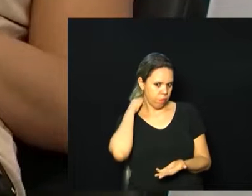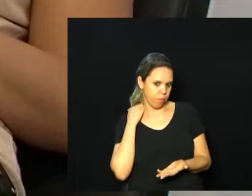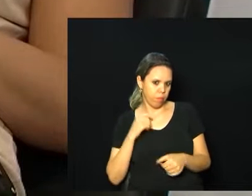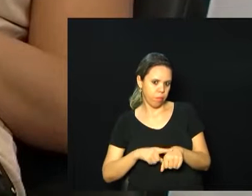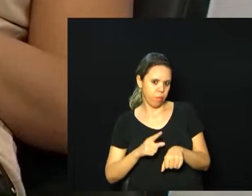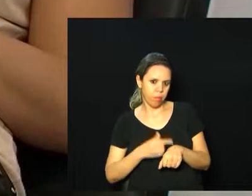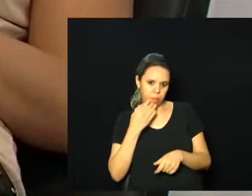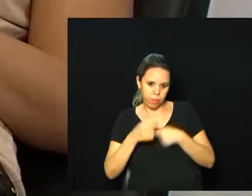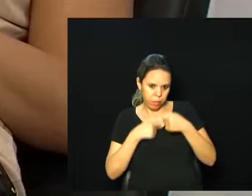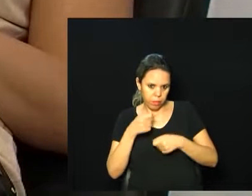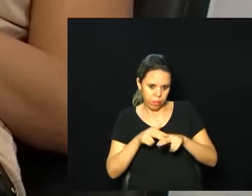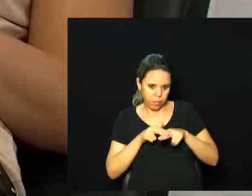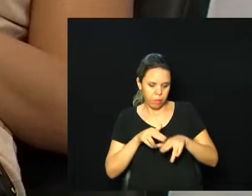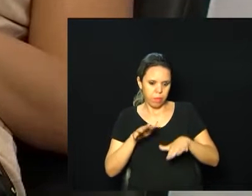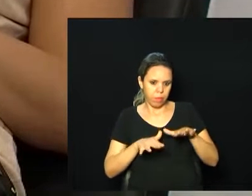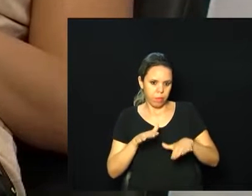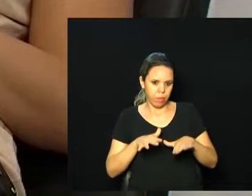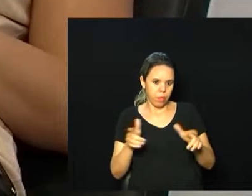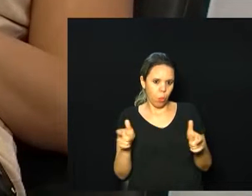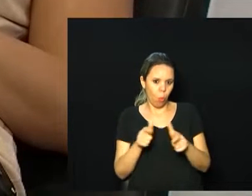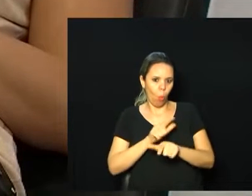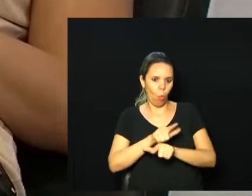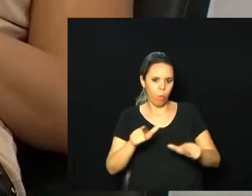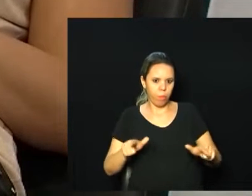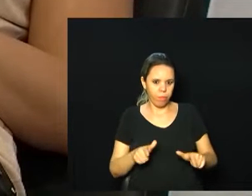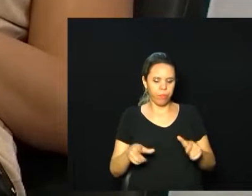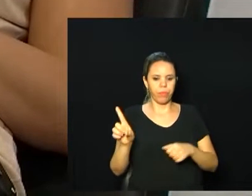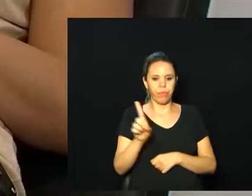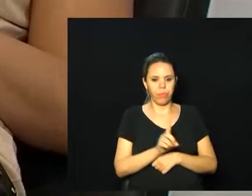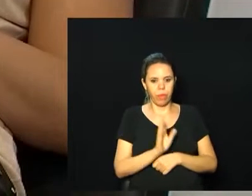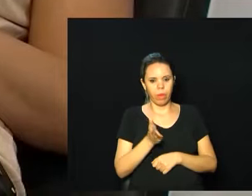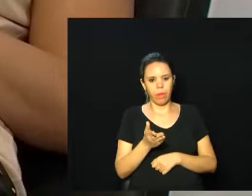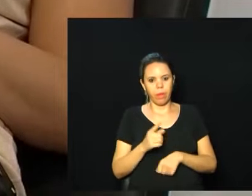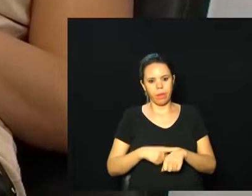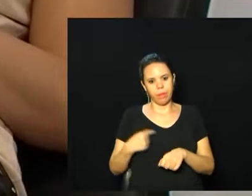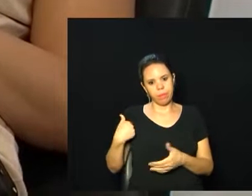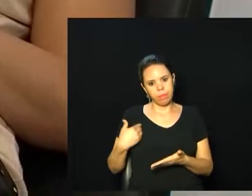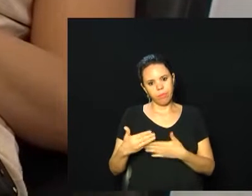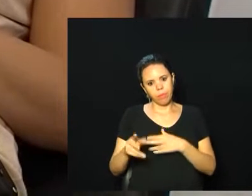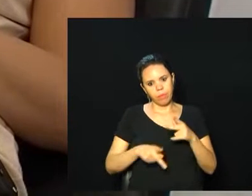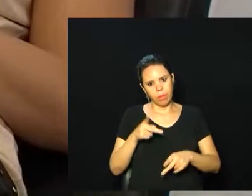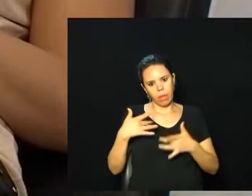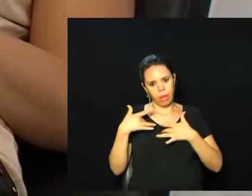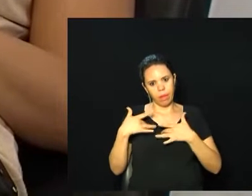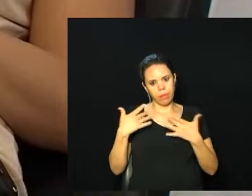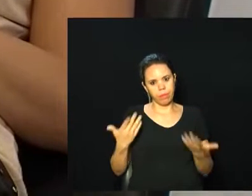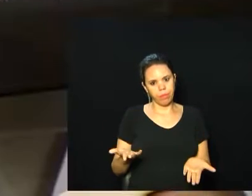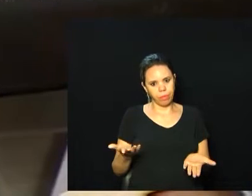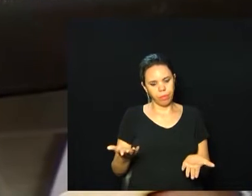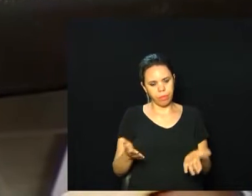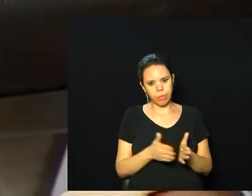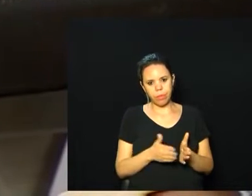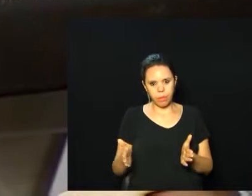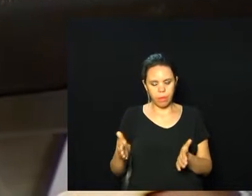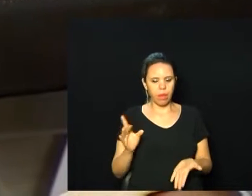horário de almoço, né? Por isso talvez esteja vazio. A gente chegou aqui já faz algum tempo, tinha o pessoal doando, mas nessa época,